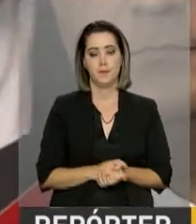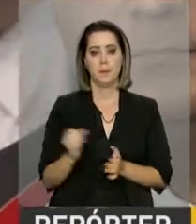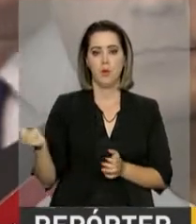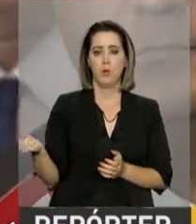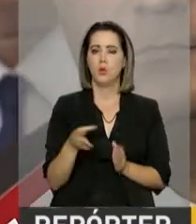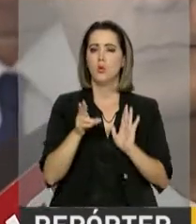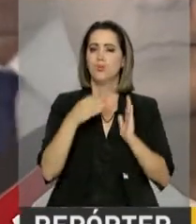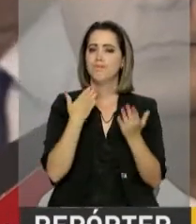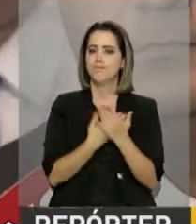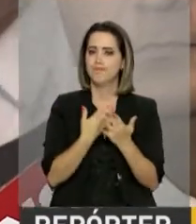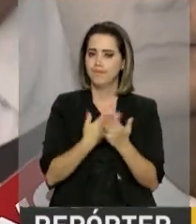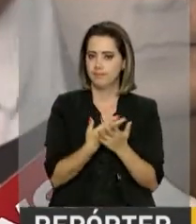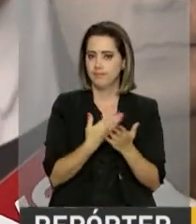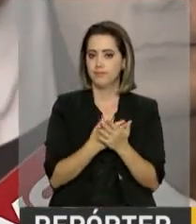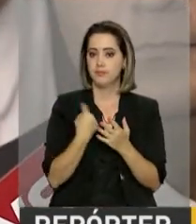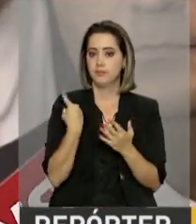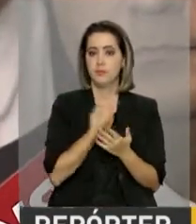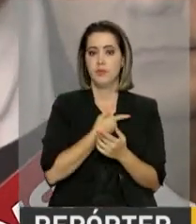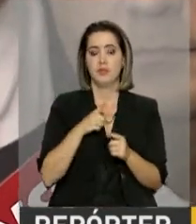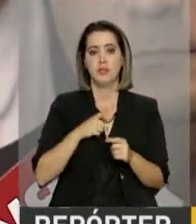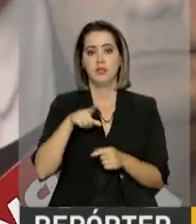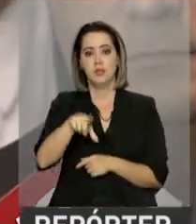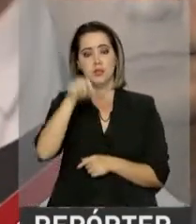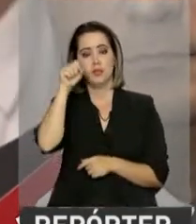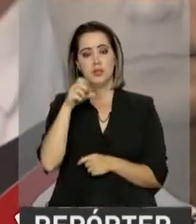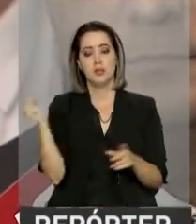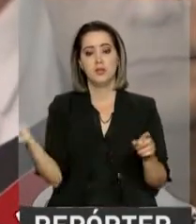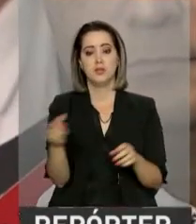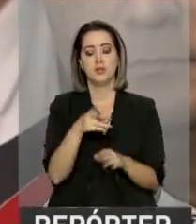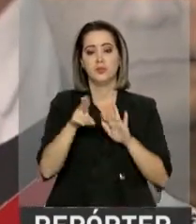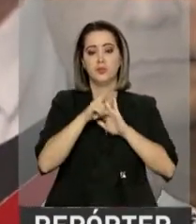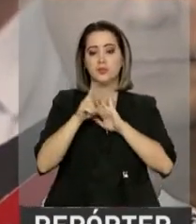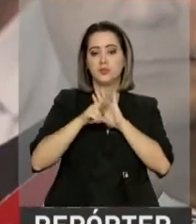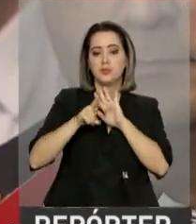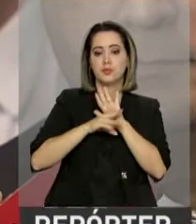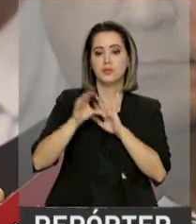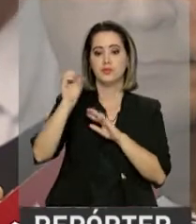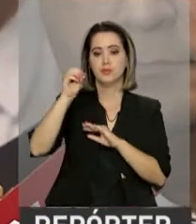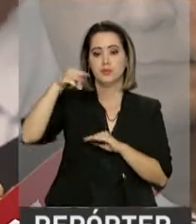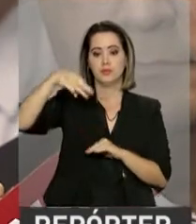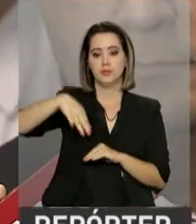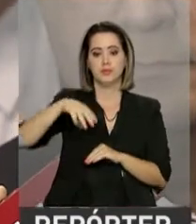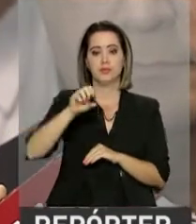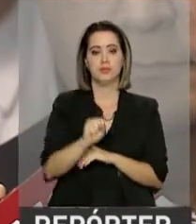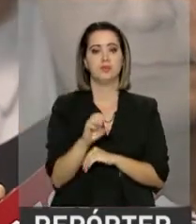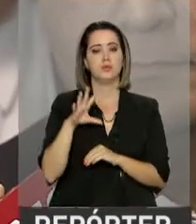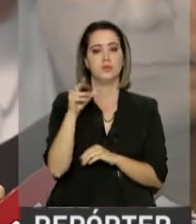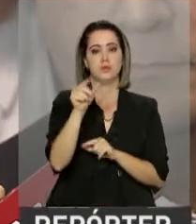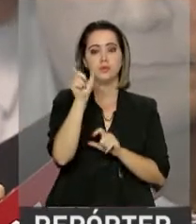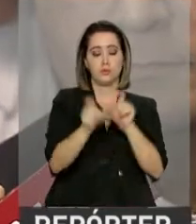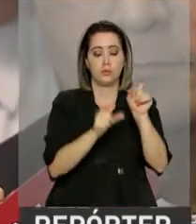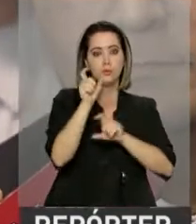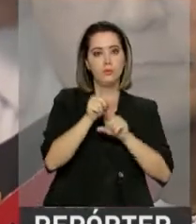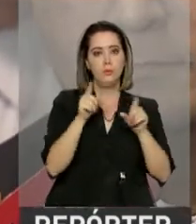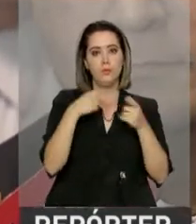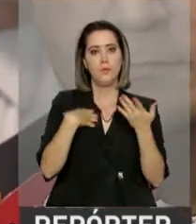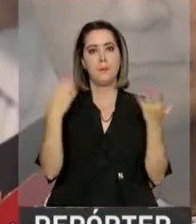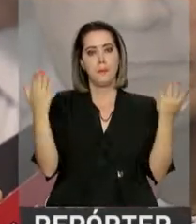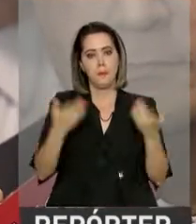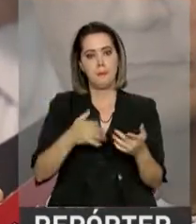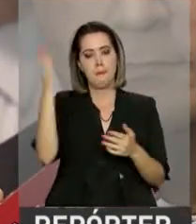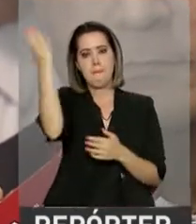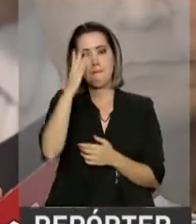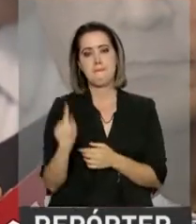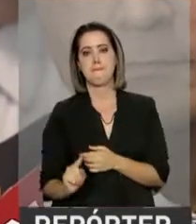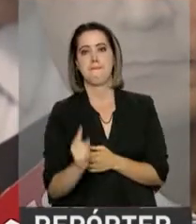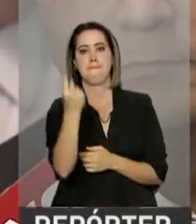novos estudos, nós decidimos adotar a recomendação da OMS para todo mundo que passa a valer no Brasil, que é